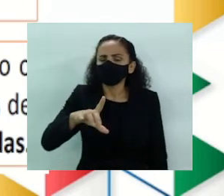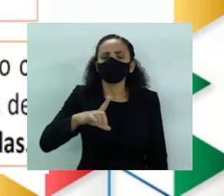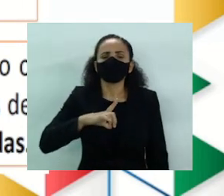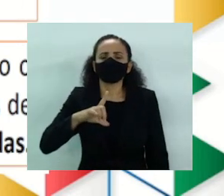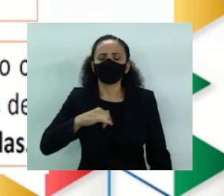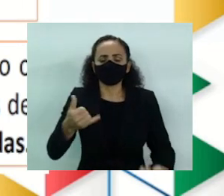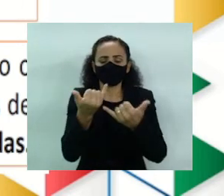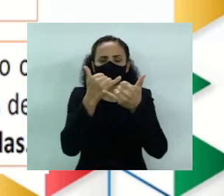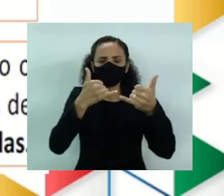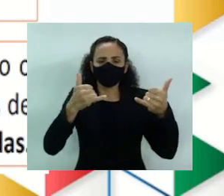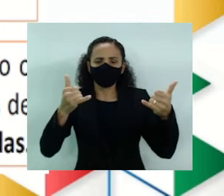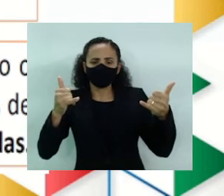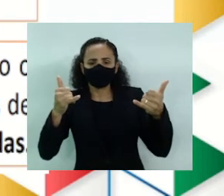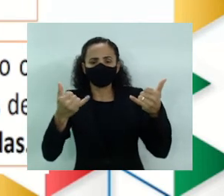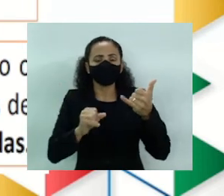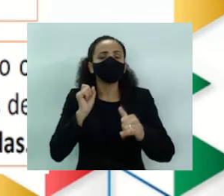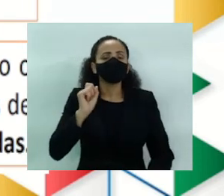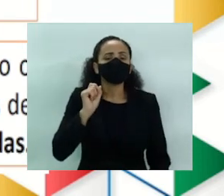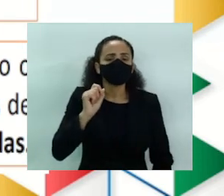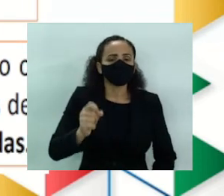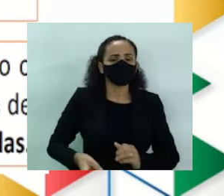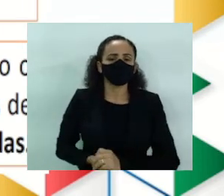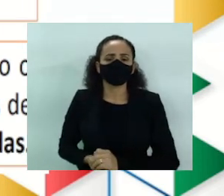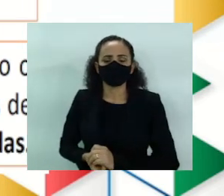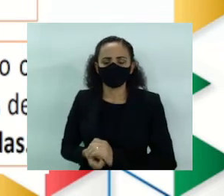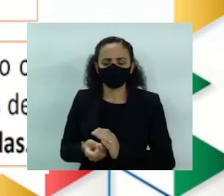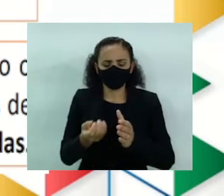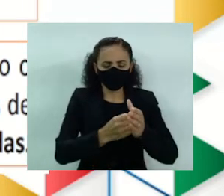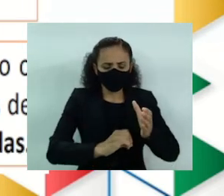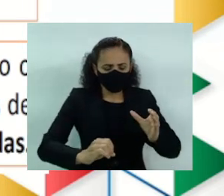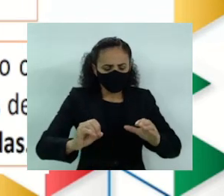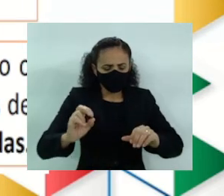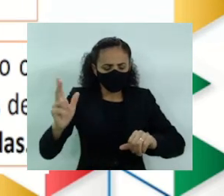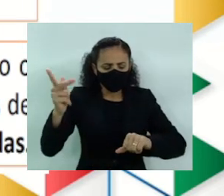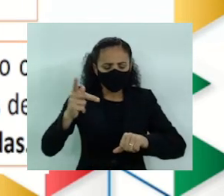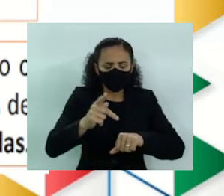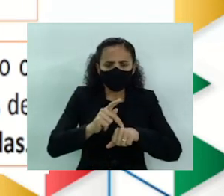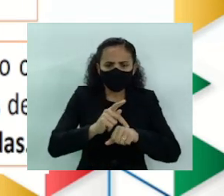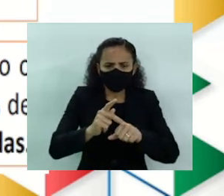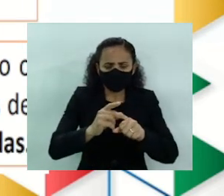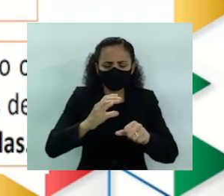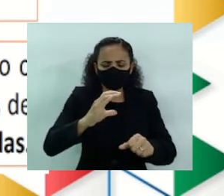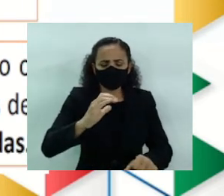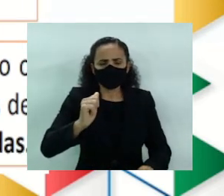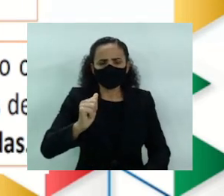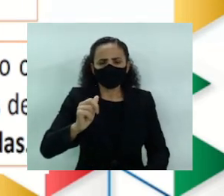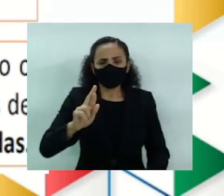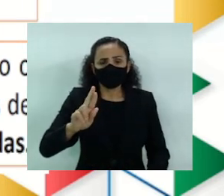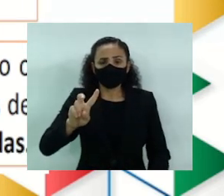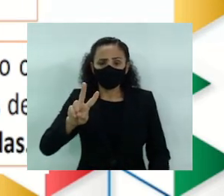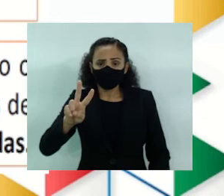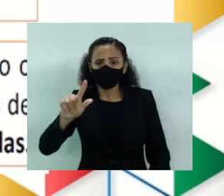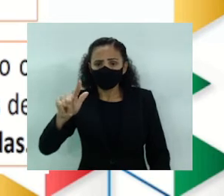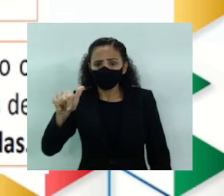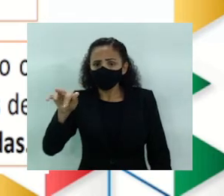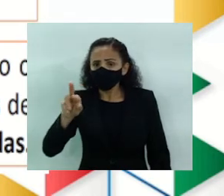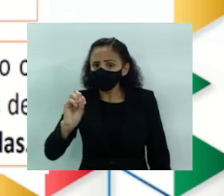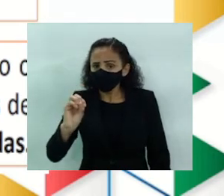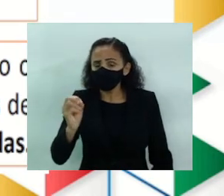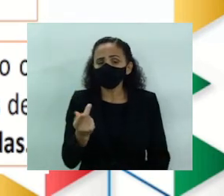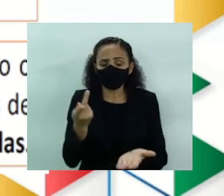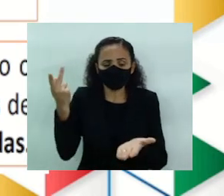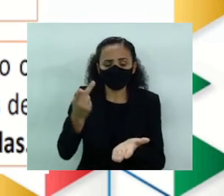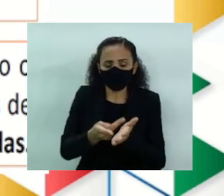energia através da queima de caldeira de carvão. Este calor produzido aquece a água que circula numa rede de